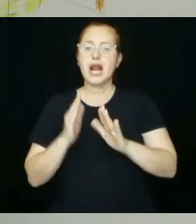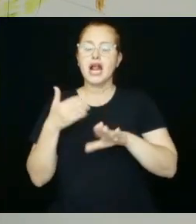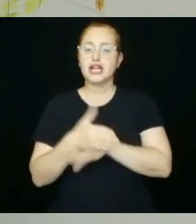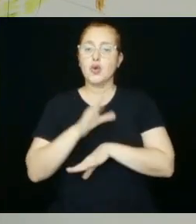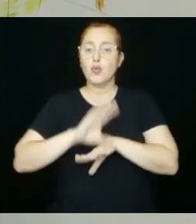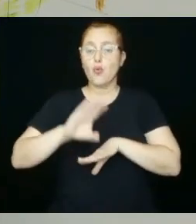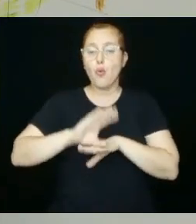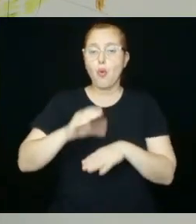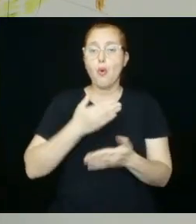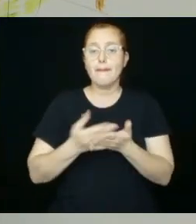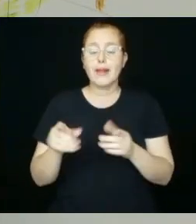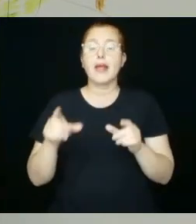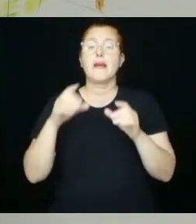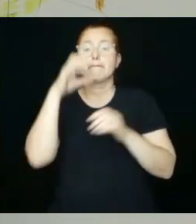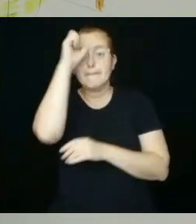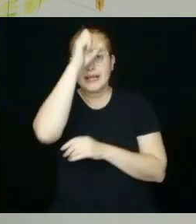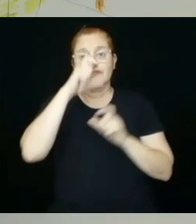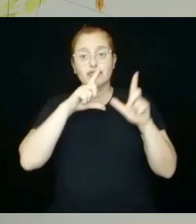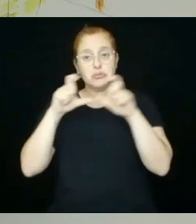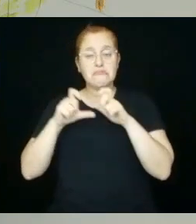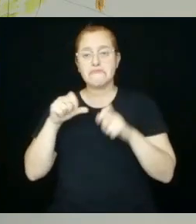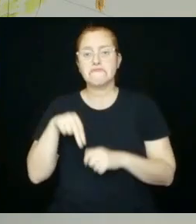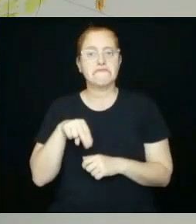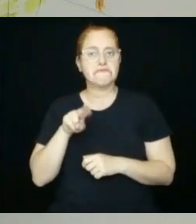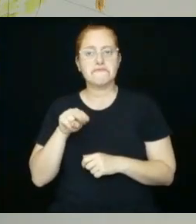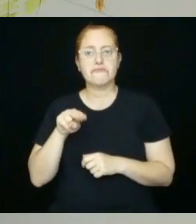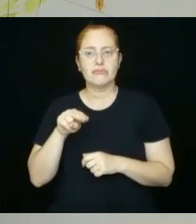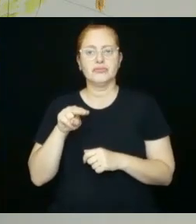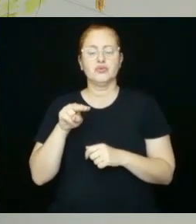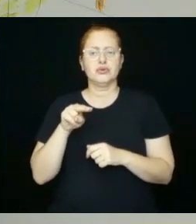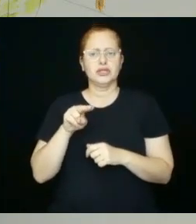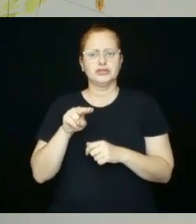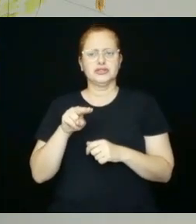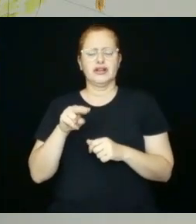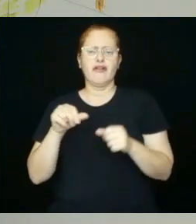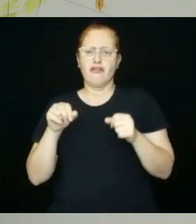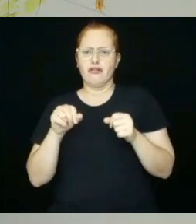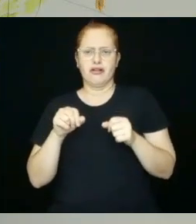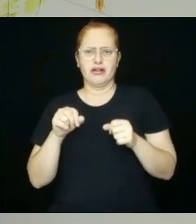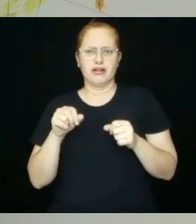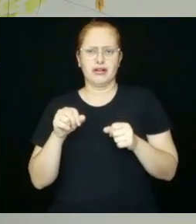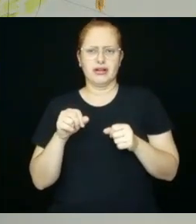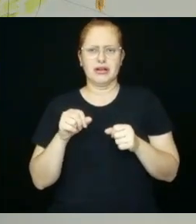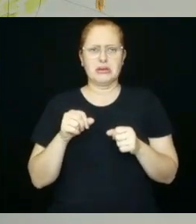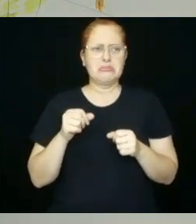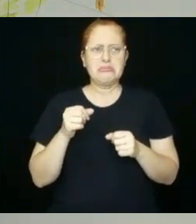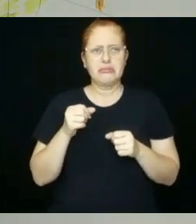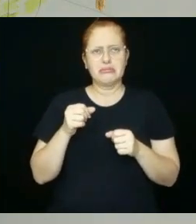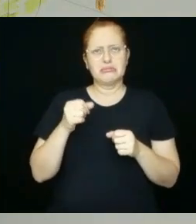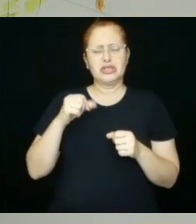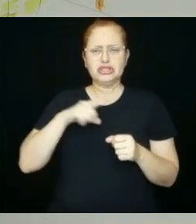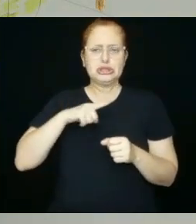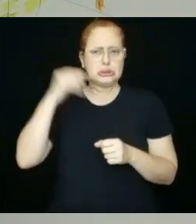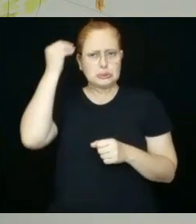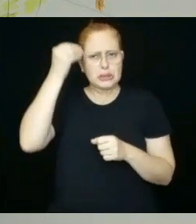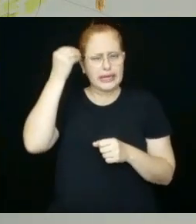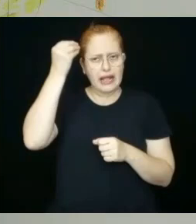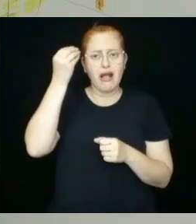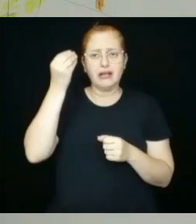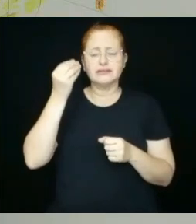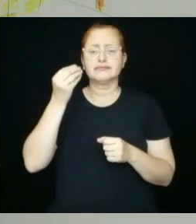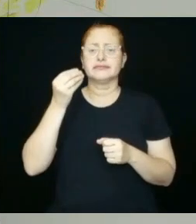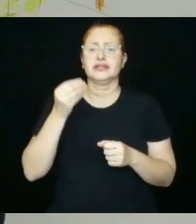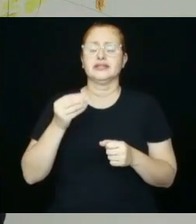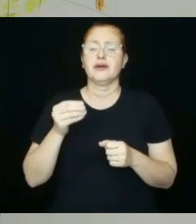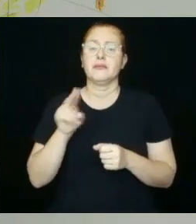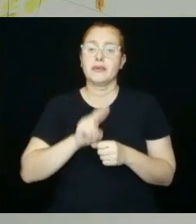entrei no curso, eu também comecei a aprender fotografia, que eu nunca tinha lidado assim com a fotografia na questão